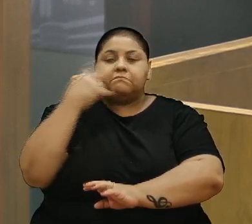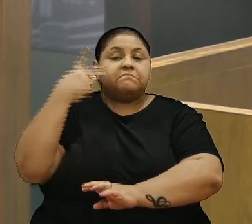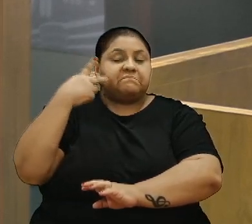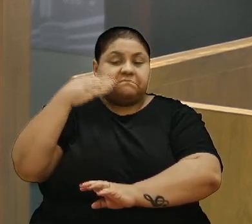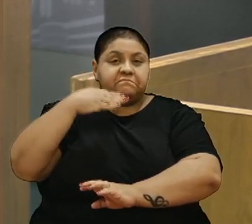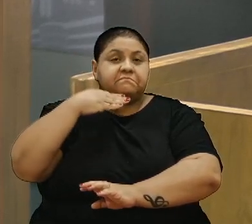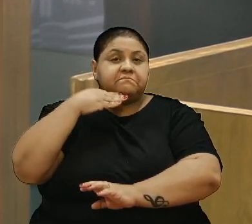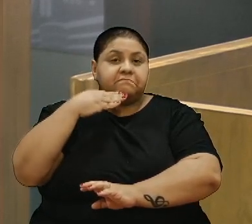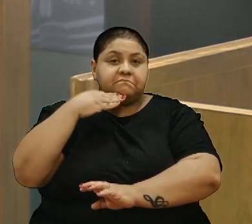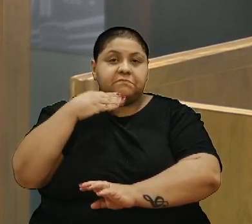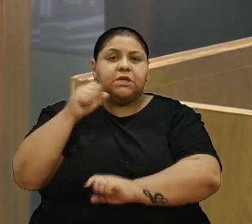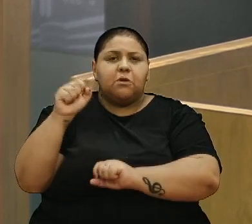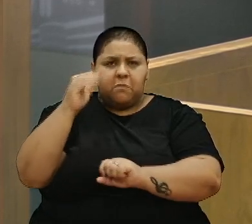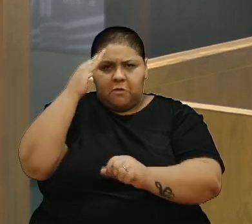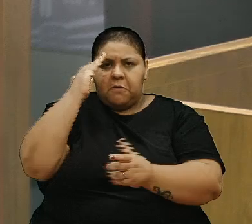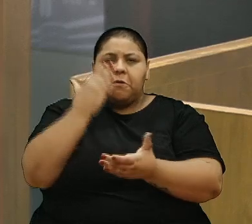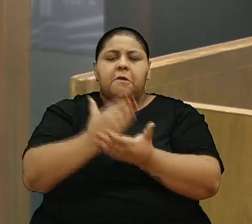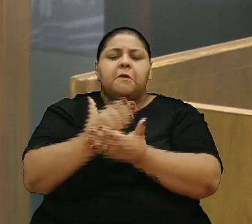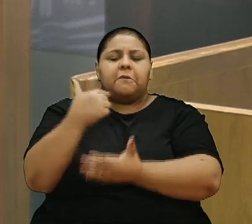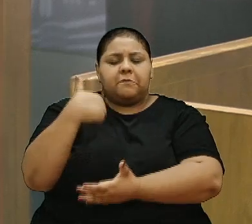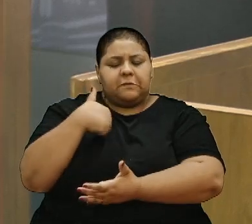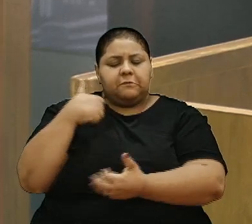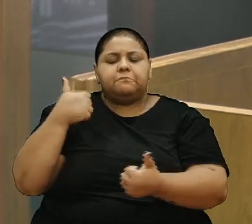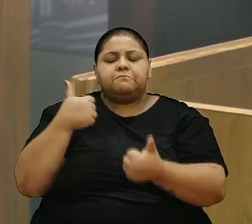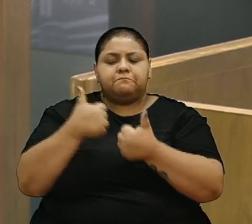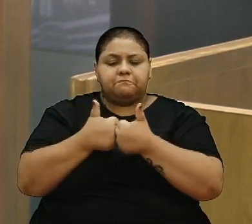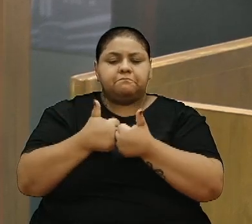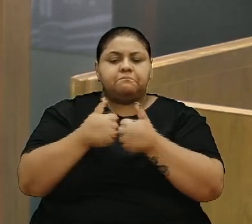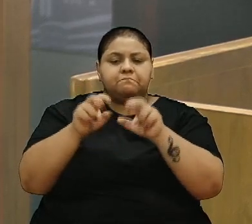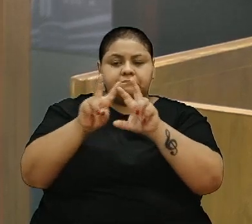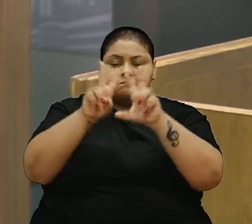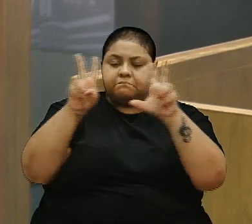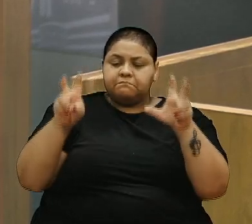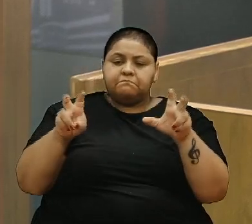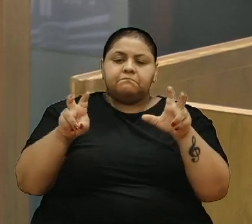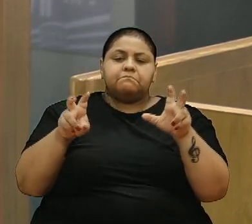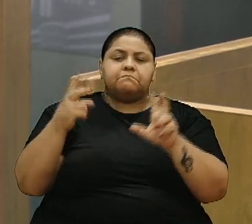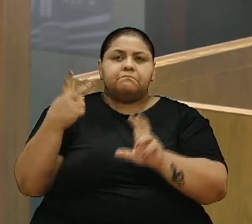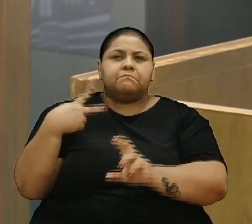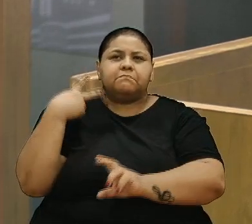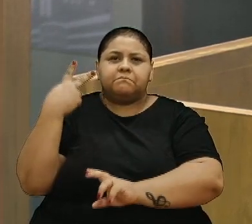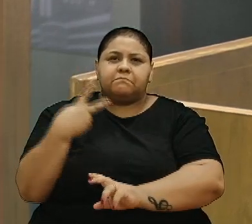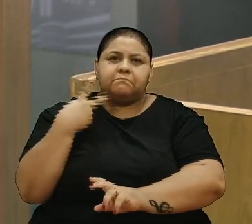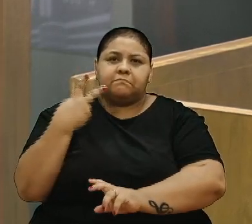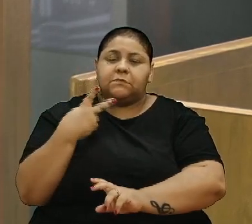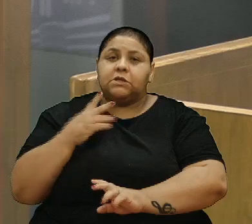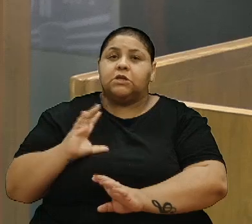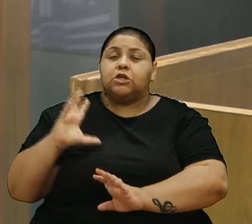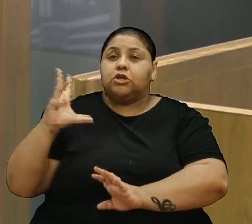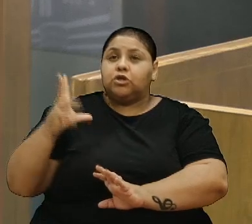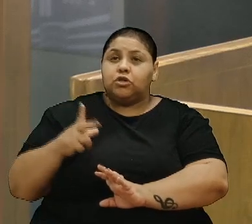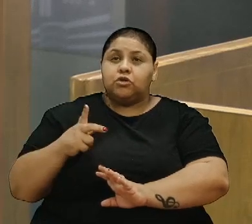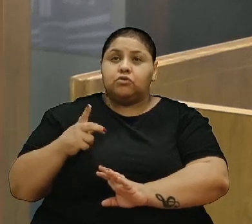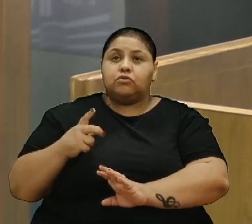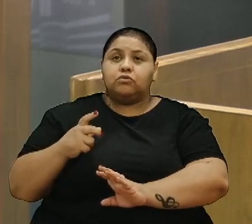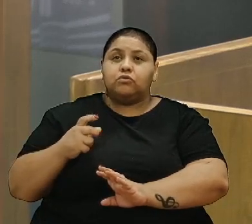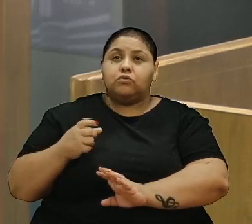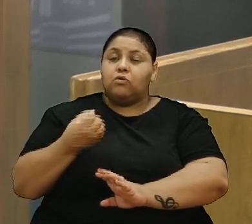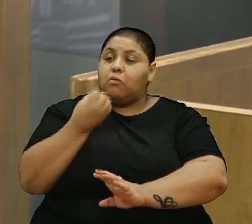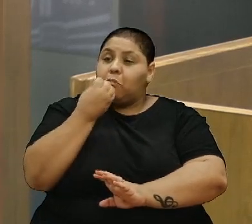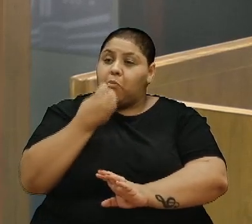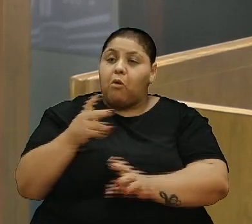Bortola, pode ter certeza que estarei aí junto nessa causa, como os demais colegas vereadores. Tudo que envolve o bem comum da nossa